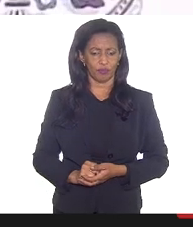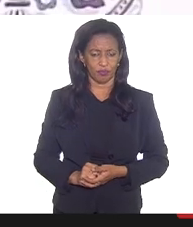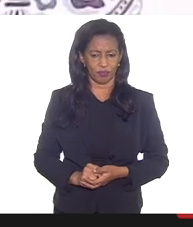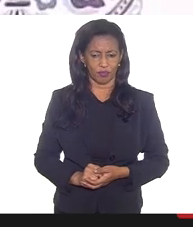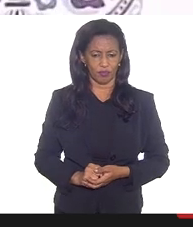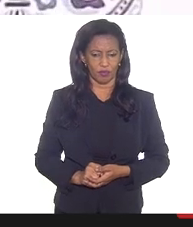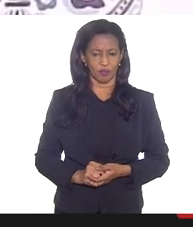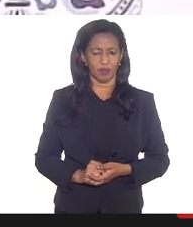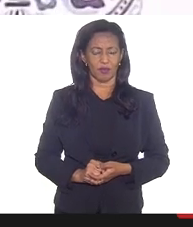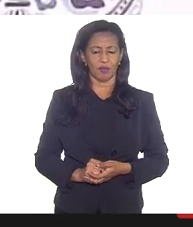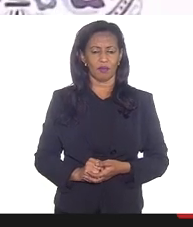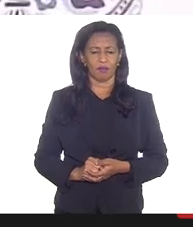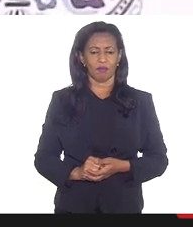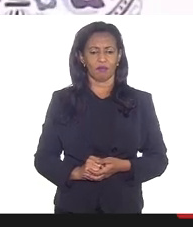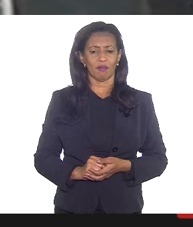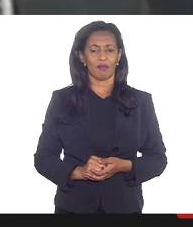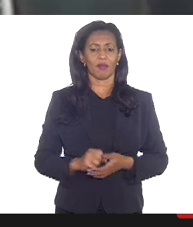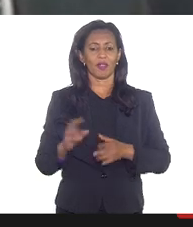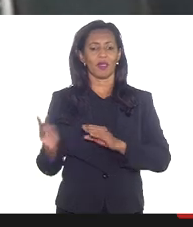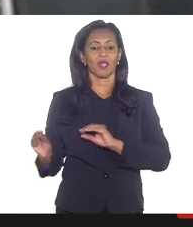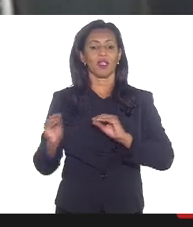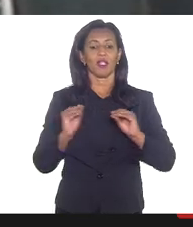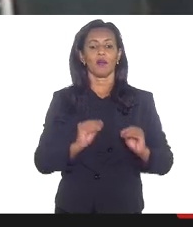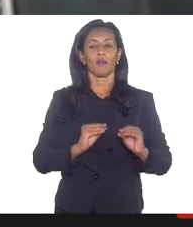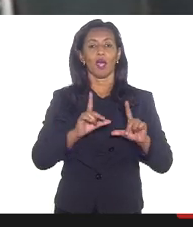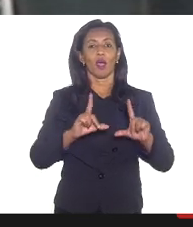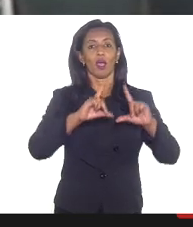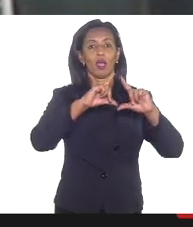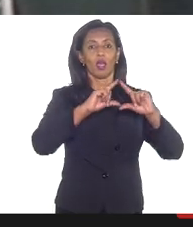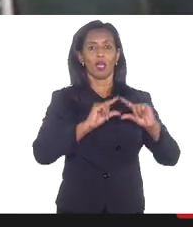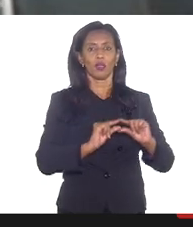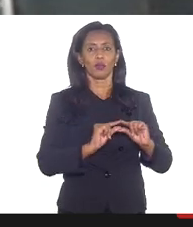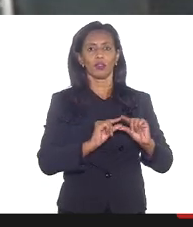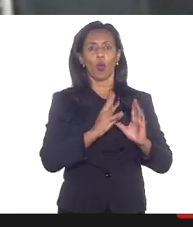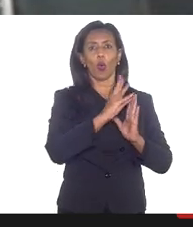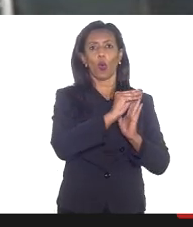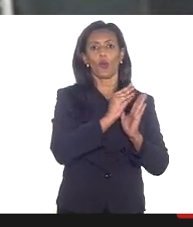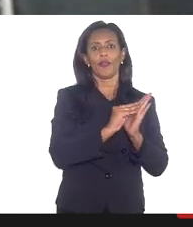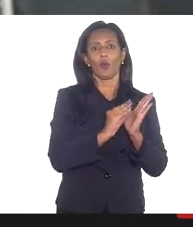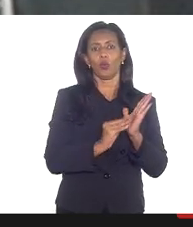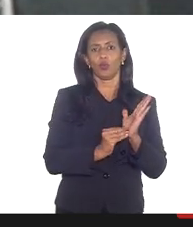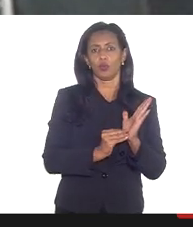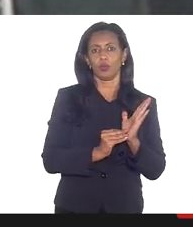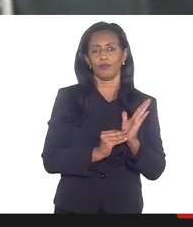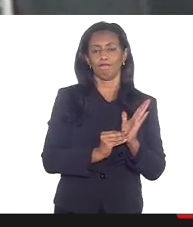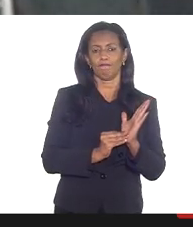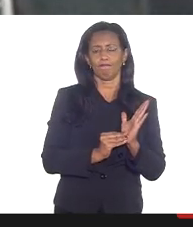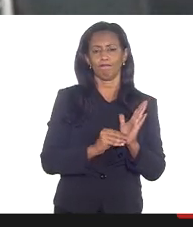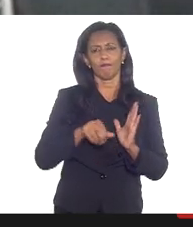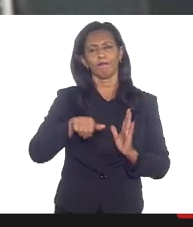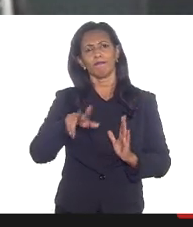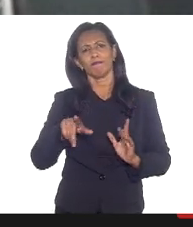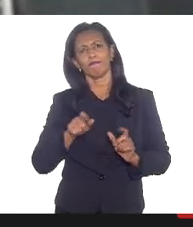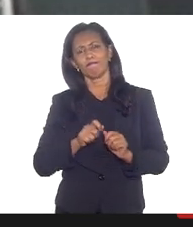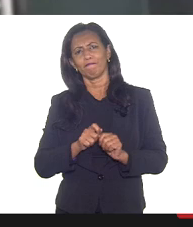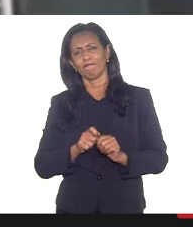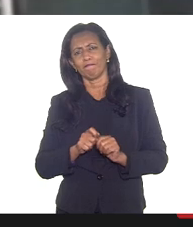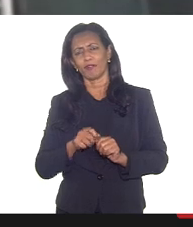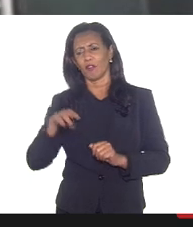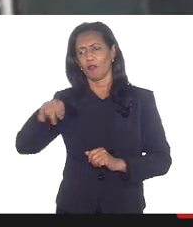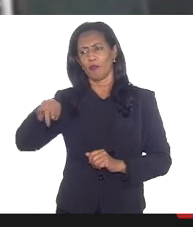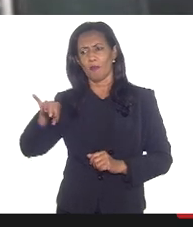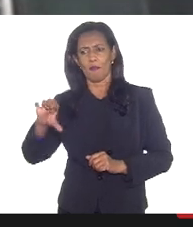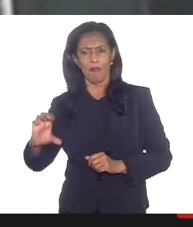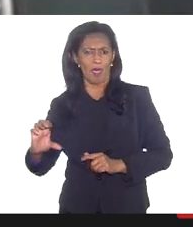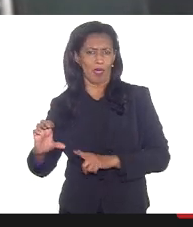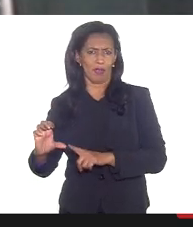seria utilizado no Brasil inteiro, e passa a ser uma redução de conteúdo. E quem fez isso? Não foi só o MEC,